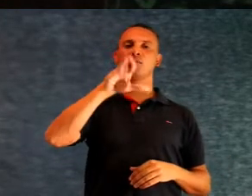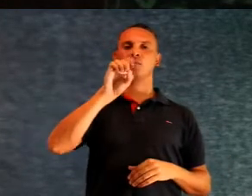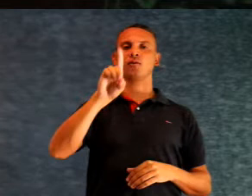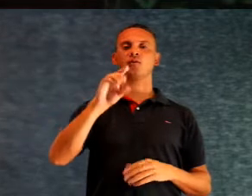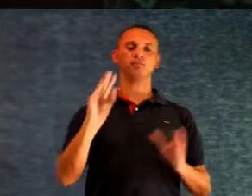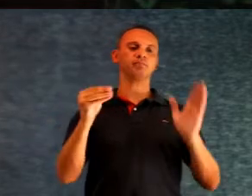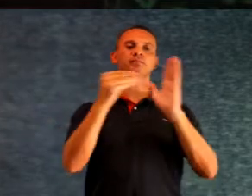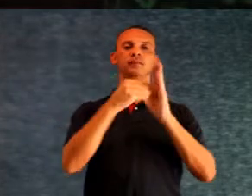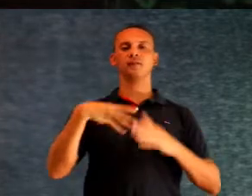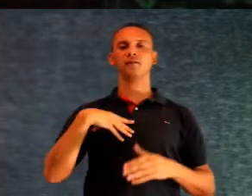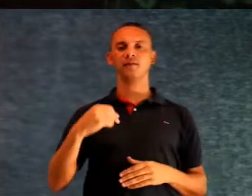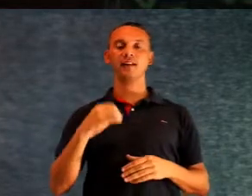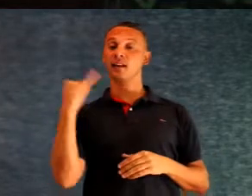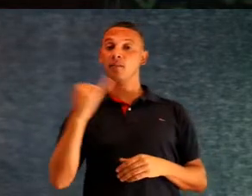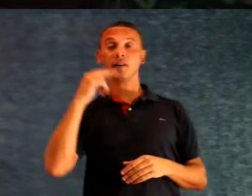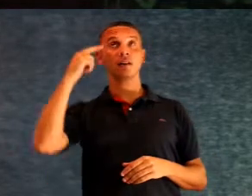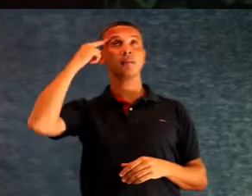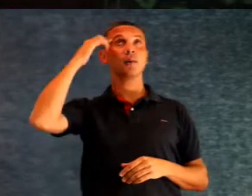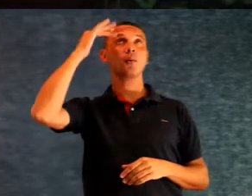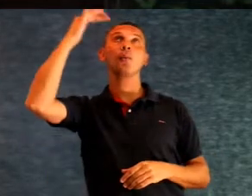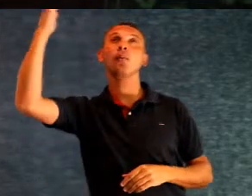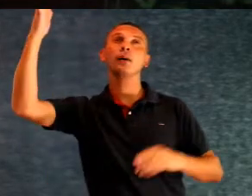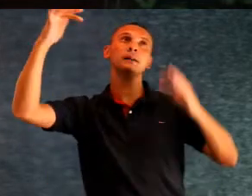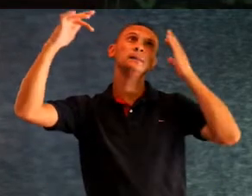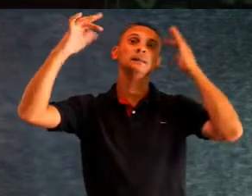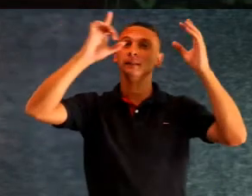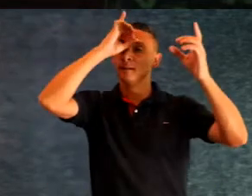mas para o adulto também, né?